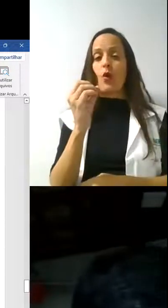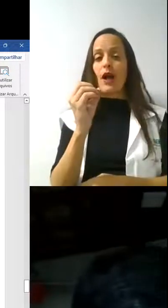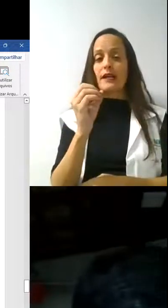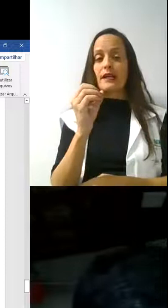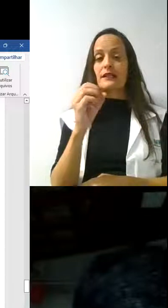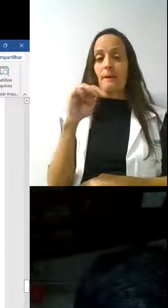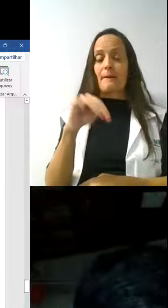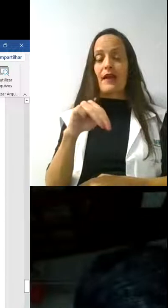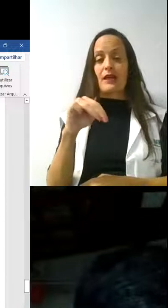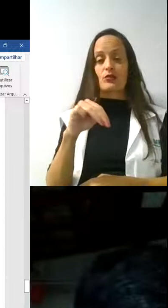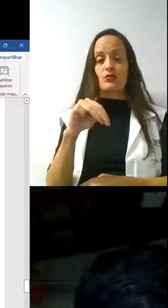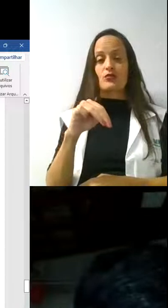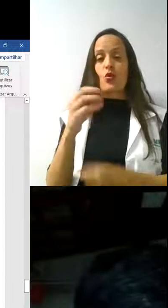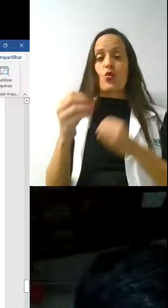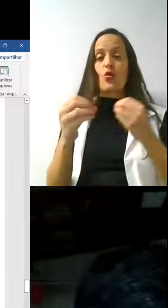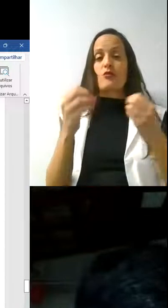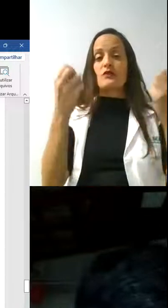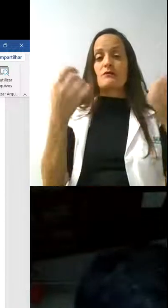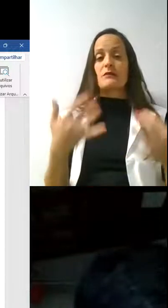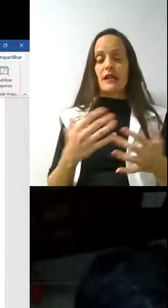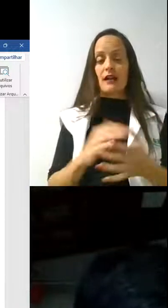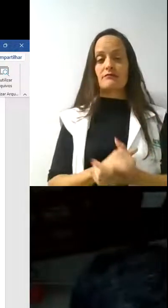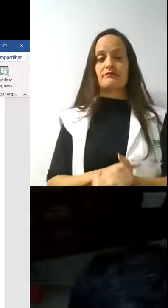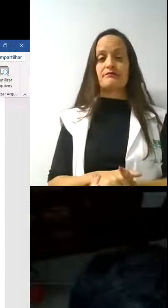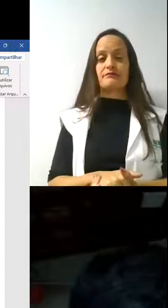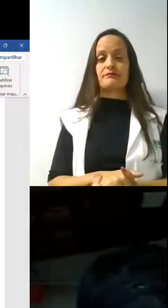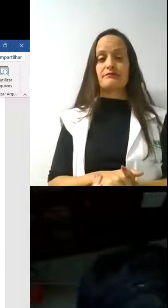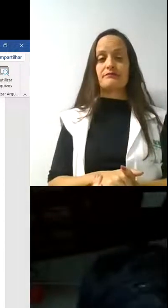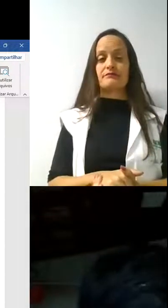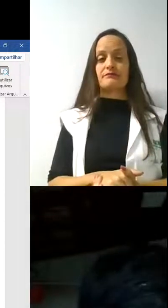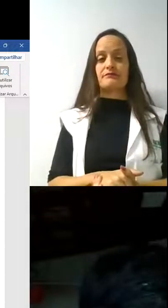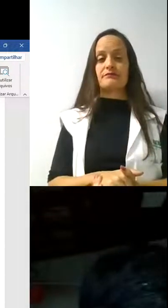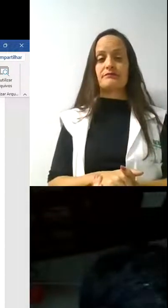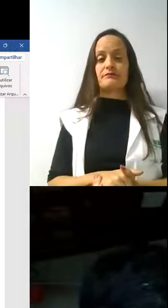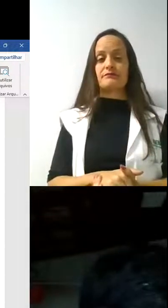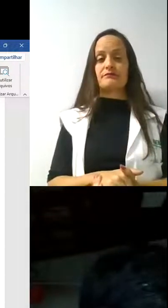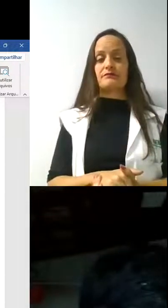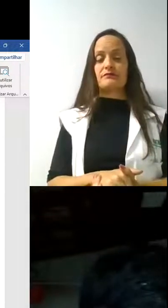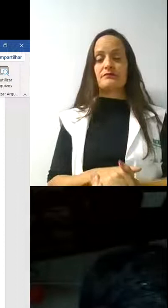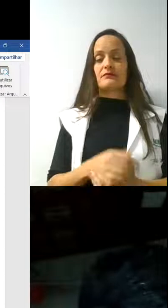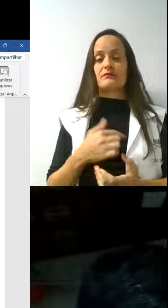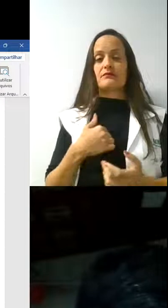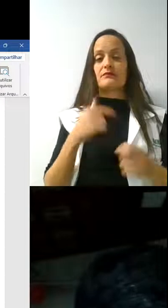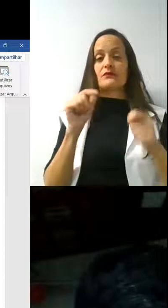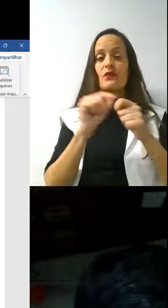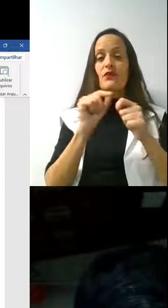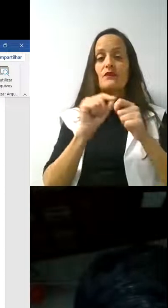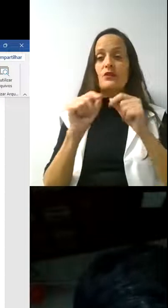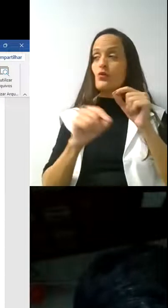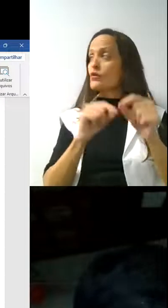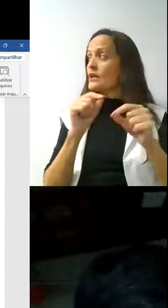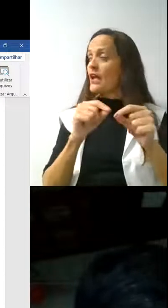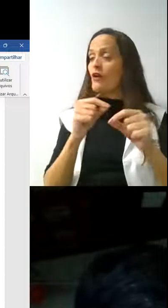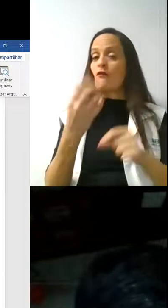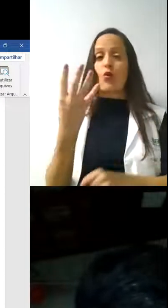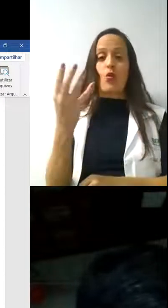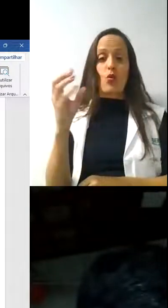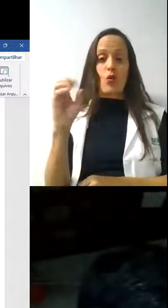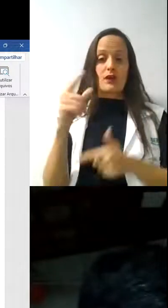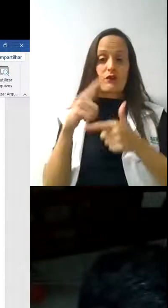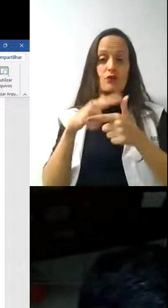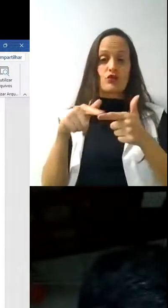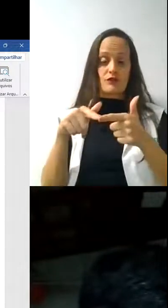passo a passo? Vou escrever aqui, ó. Então, vou pegar o valor 40 e vou fazer o quê? Vou dividir pelo fator de